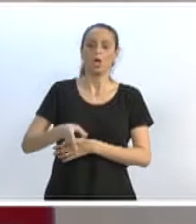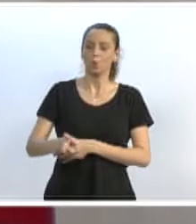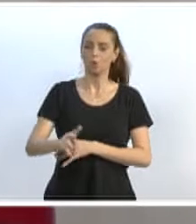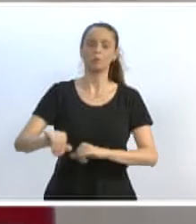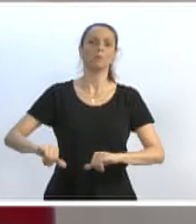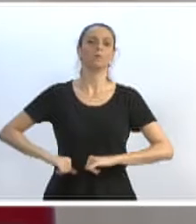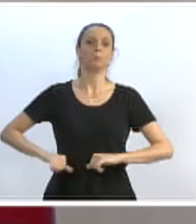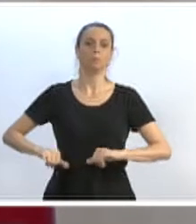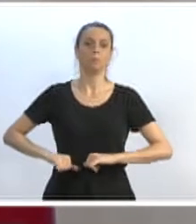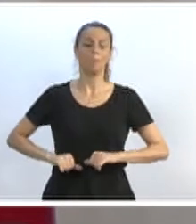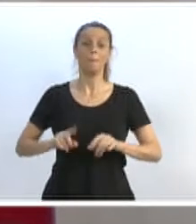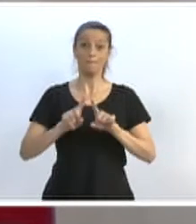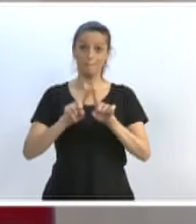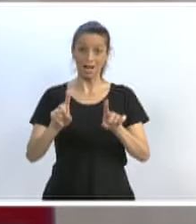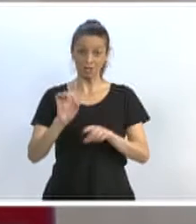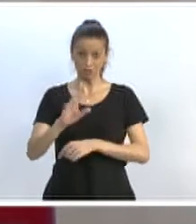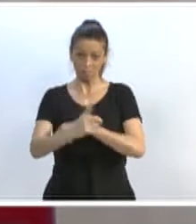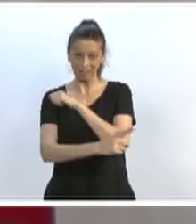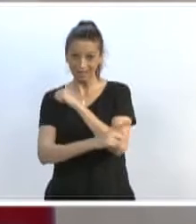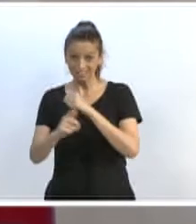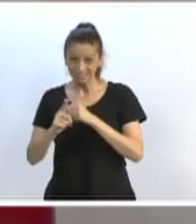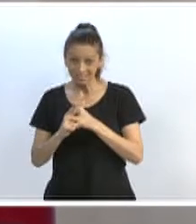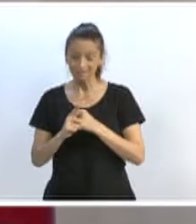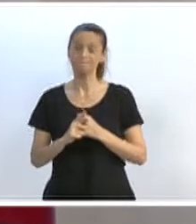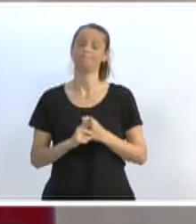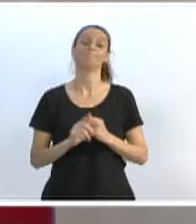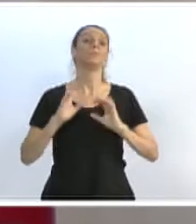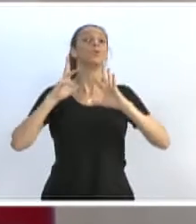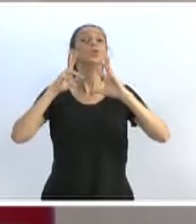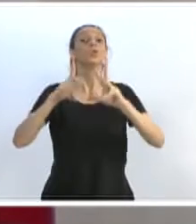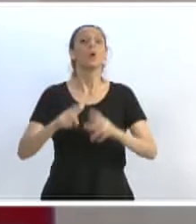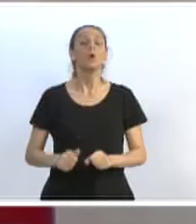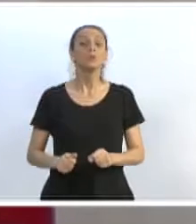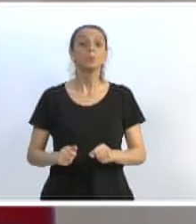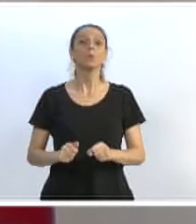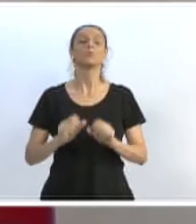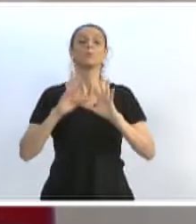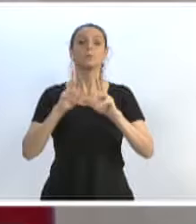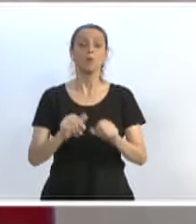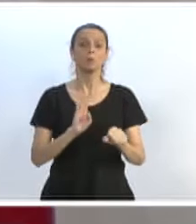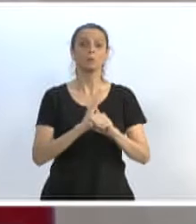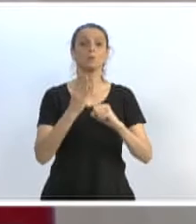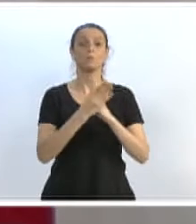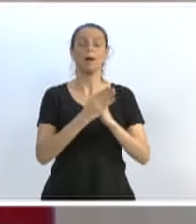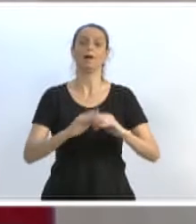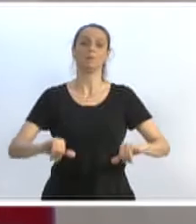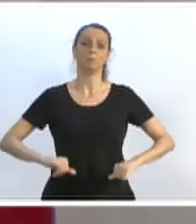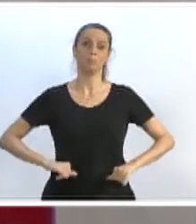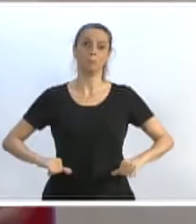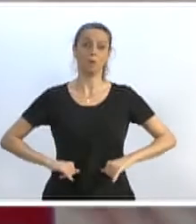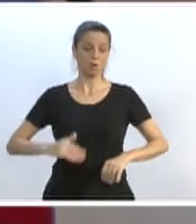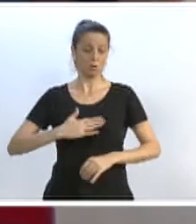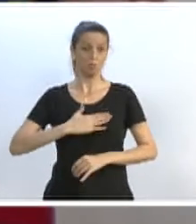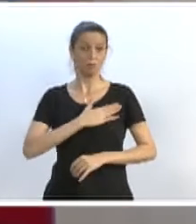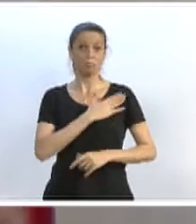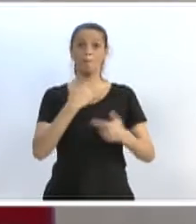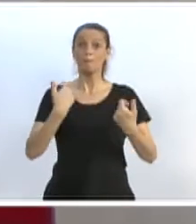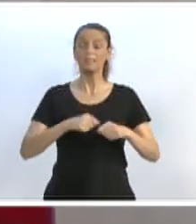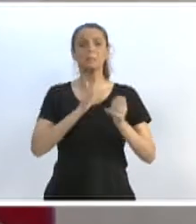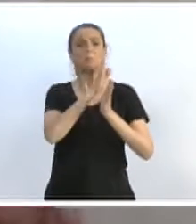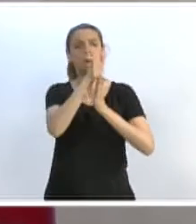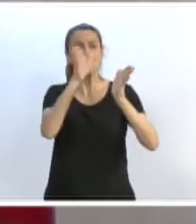35 bairros da cidade de Blumenau. Precisa levantar a bunda da cadeira. Prefeito precisa andar nos nossos